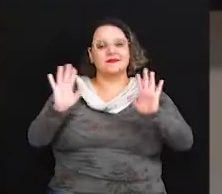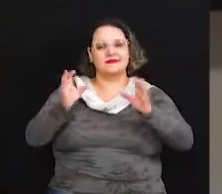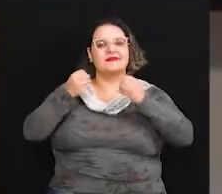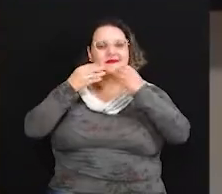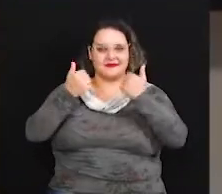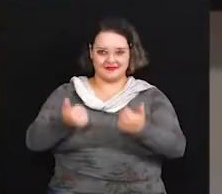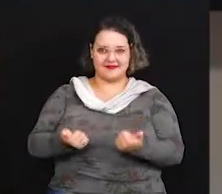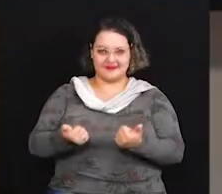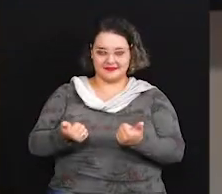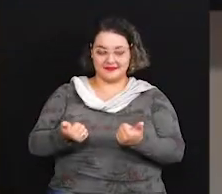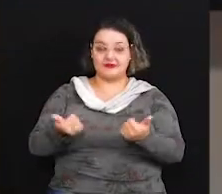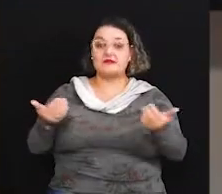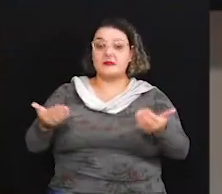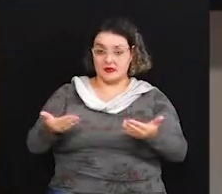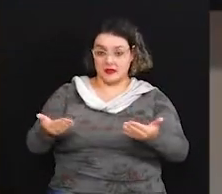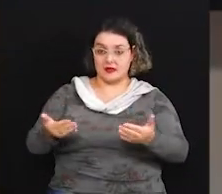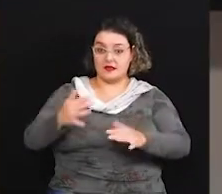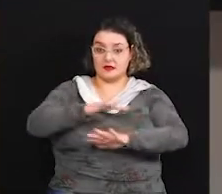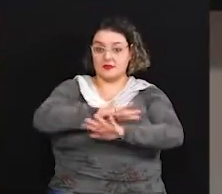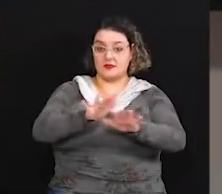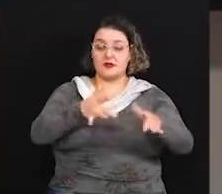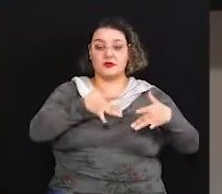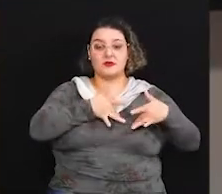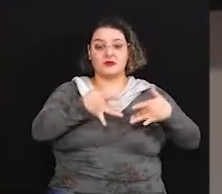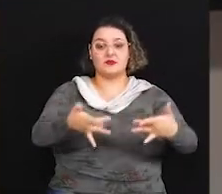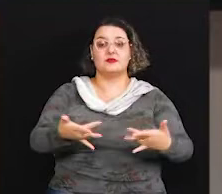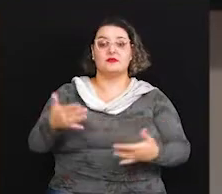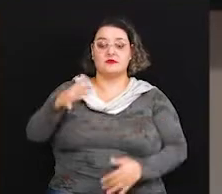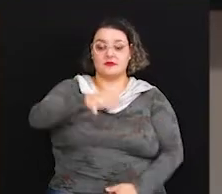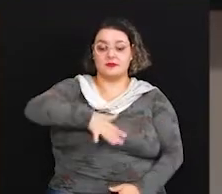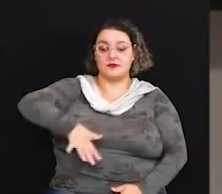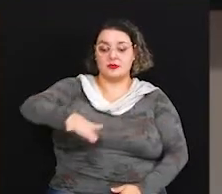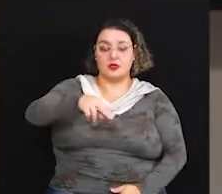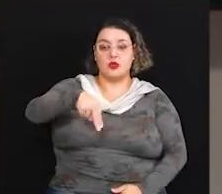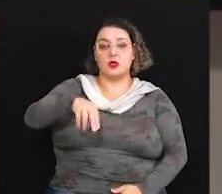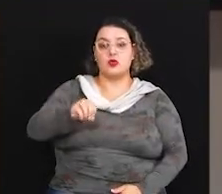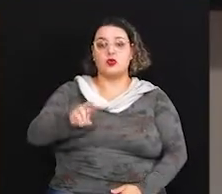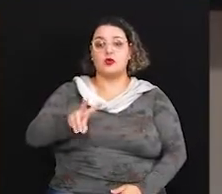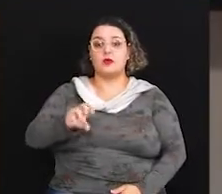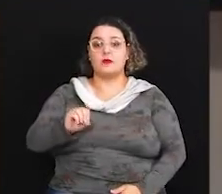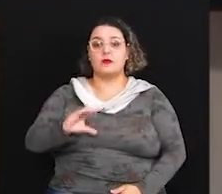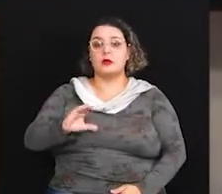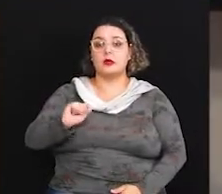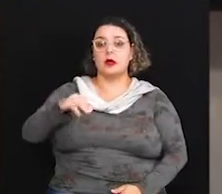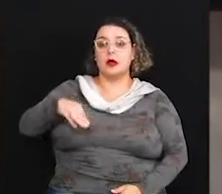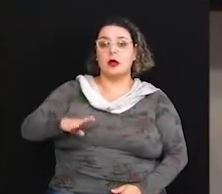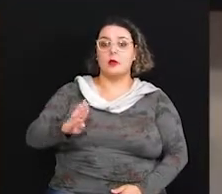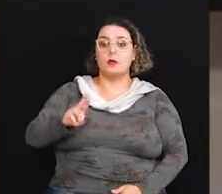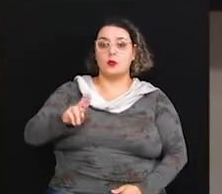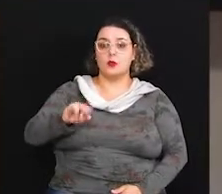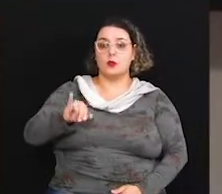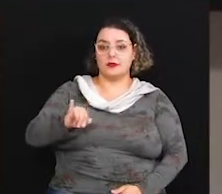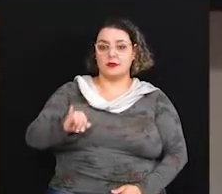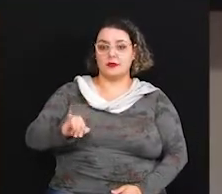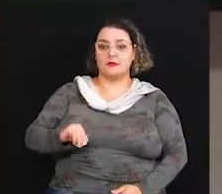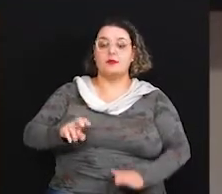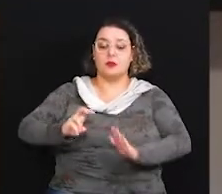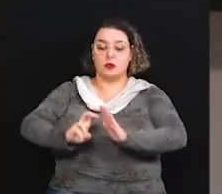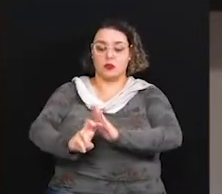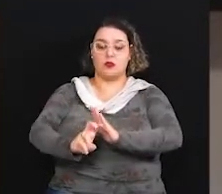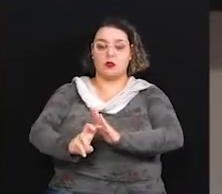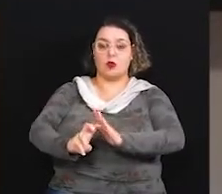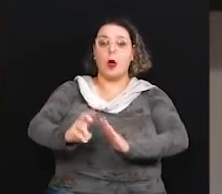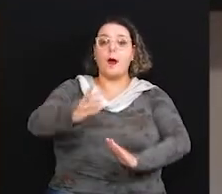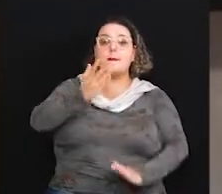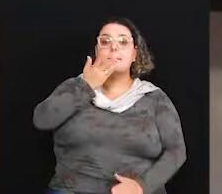Oi, gente, tudo bem? Hoje, Mãos Solidárias veio aqui para a região do Novo Cambuí para conhecer o trabalho da creche Menino Jesus de